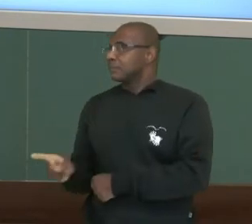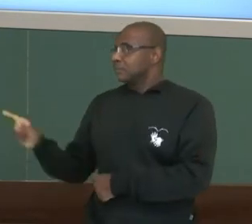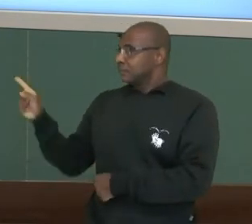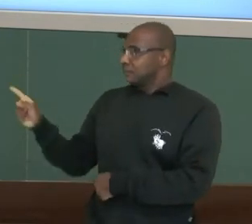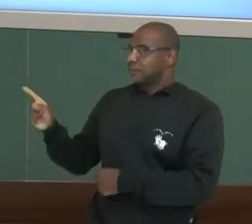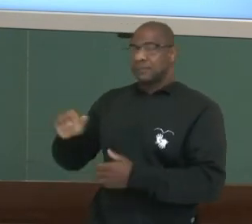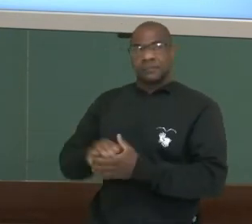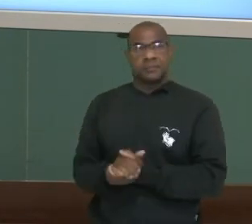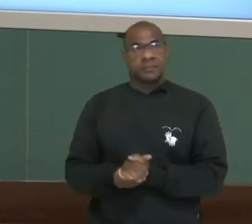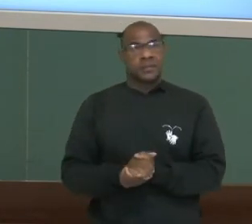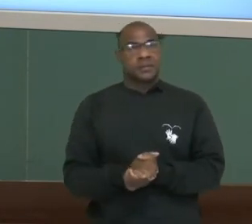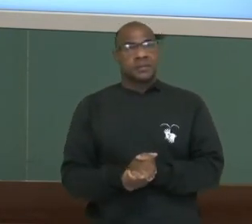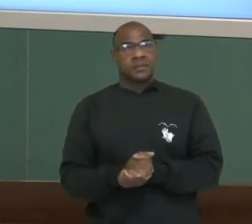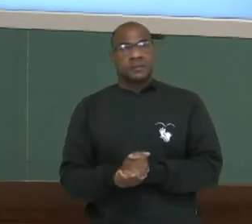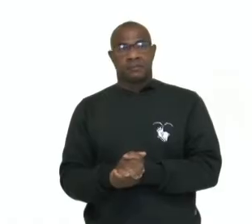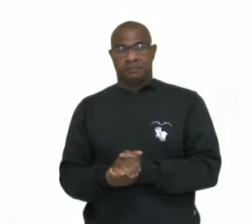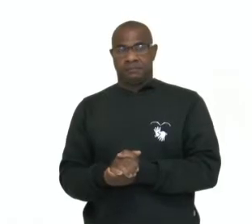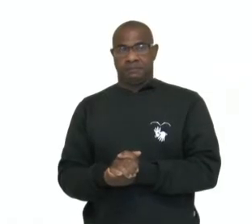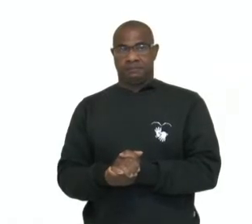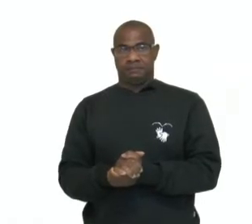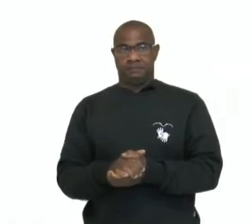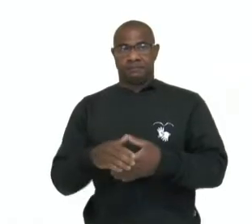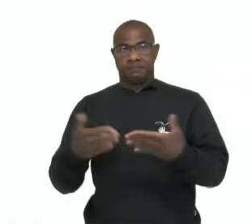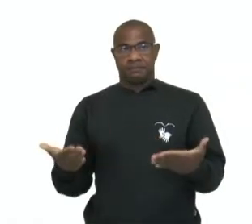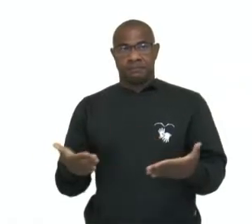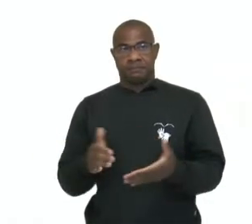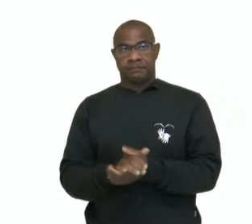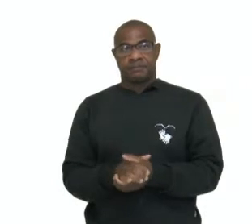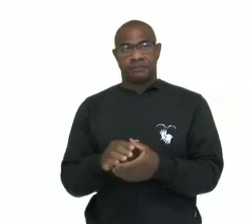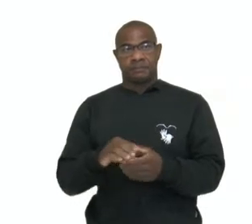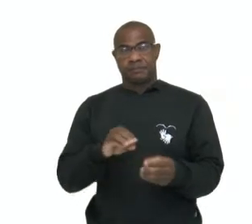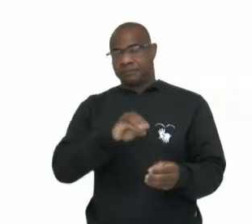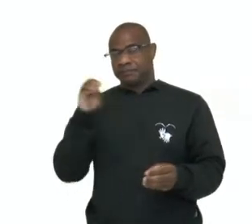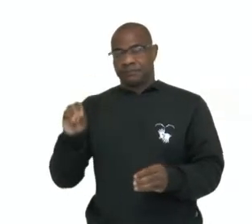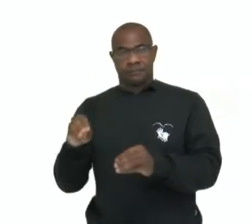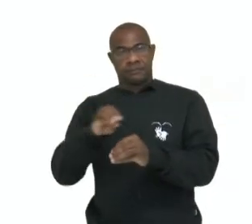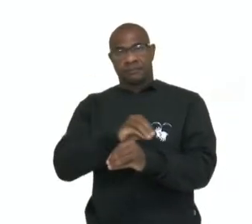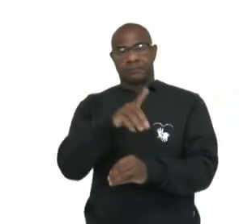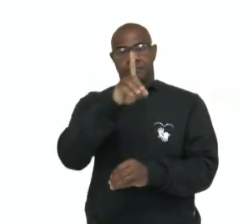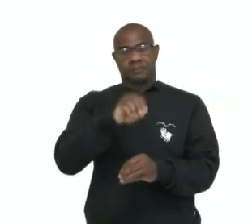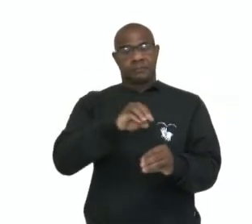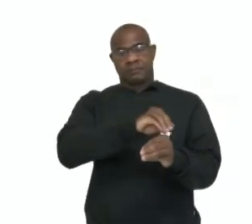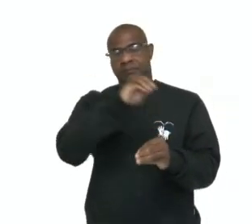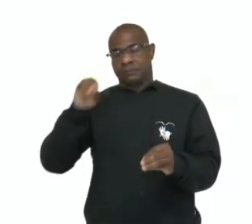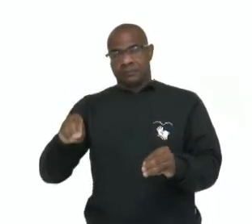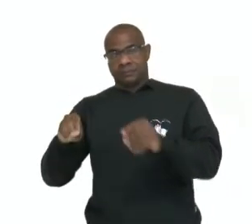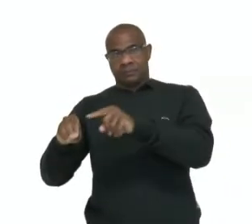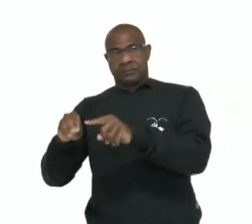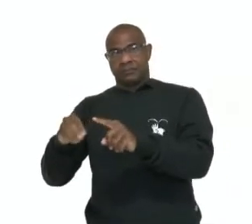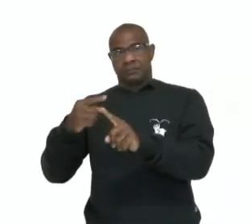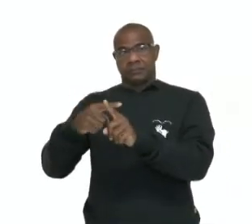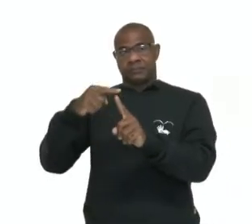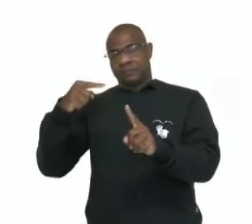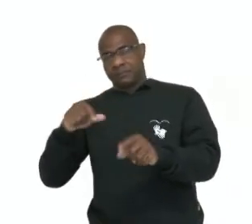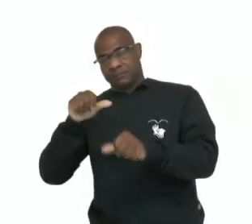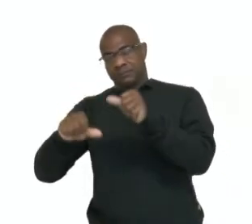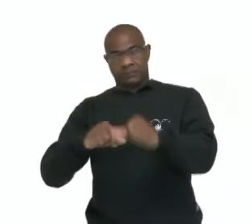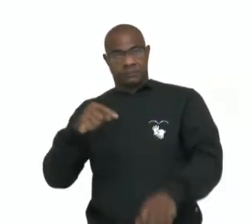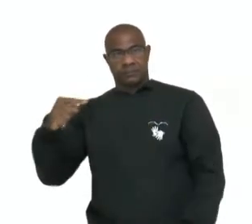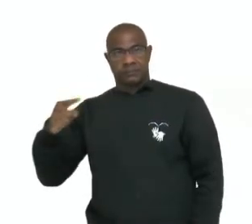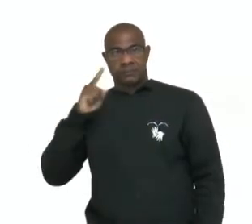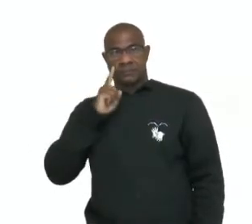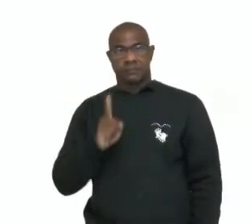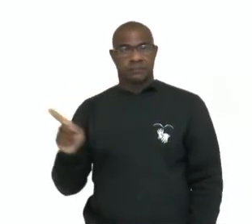2 menos 8, menos 10. Passamos o 10 para o outro lado com o sinal trocado, e depois, como o